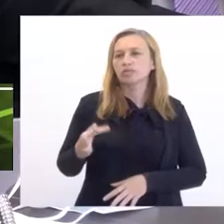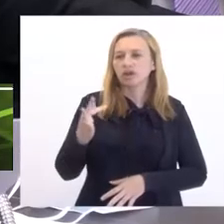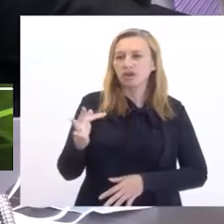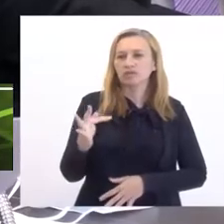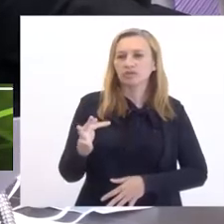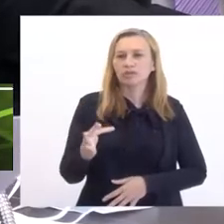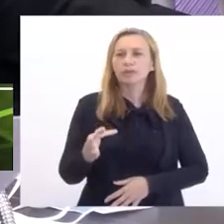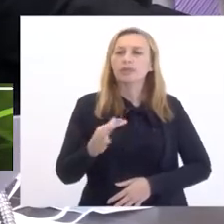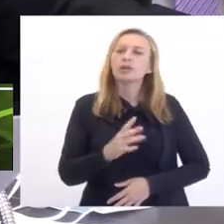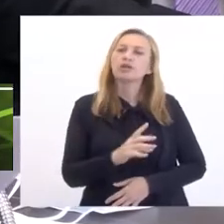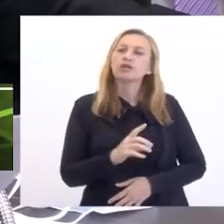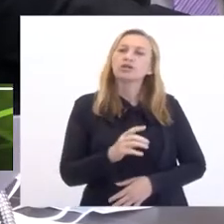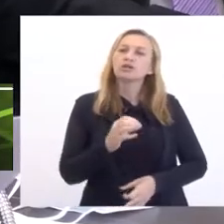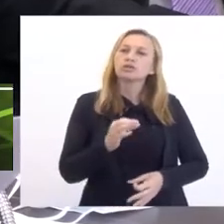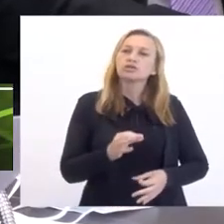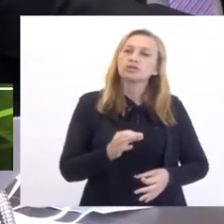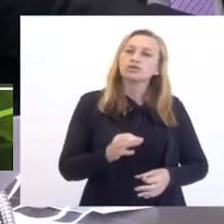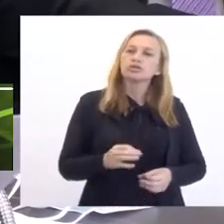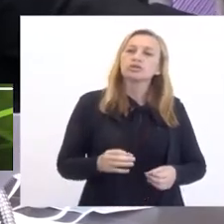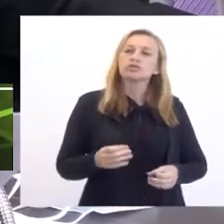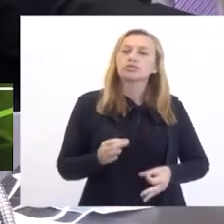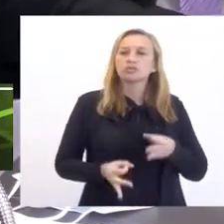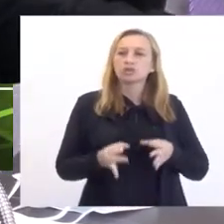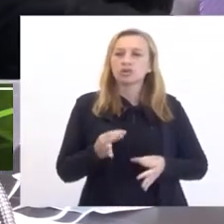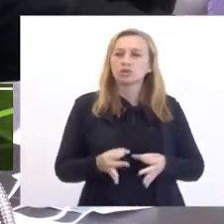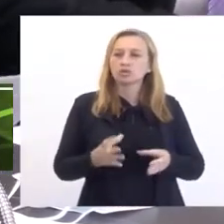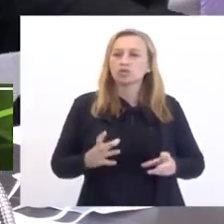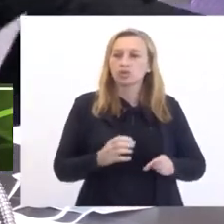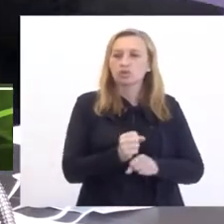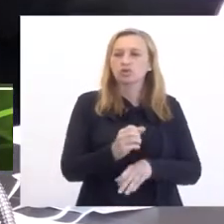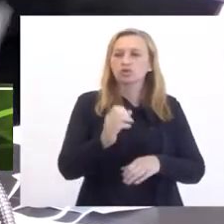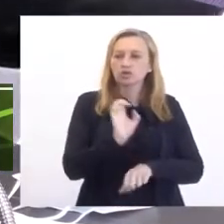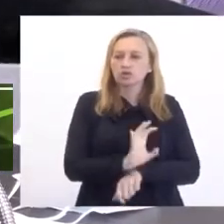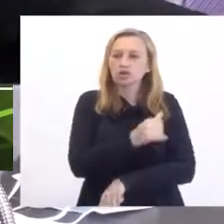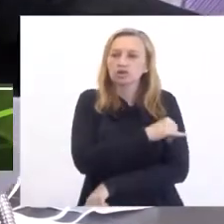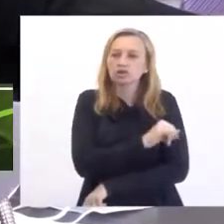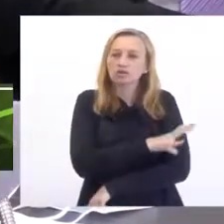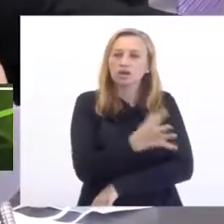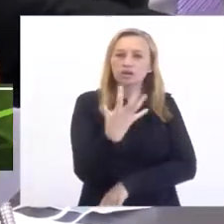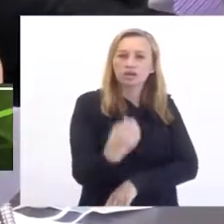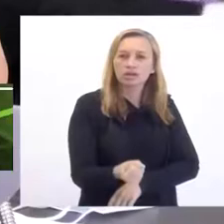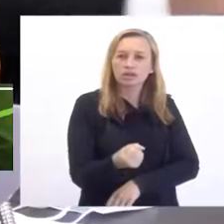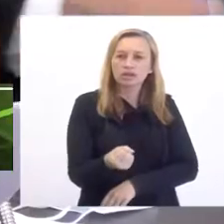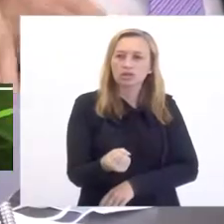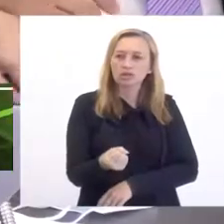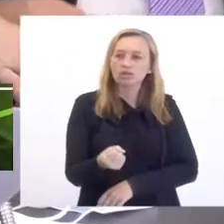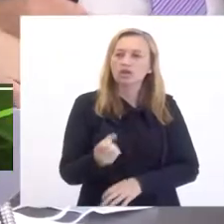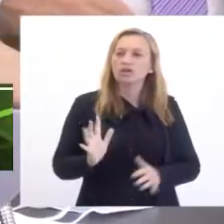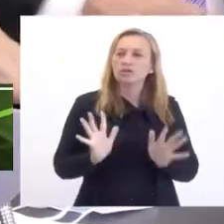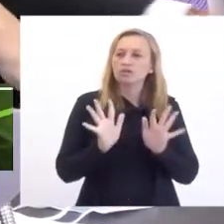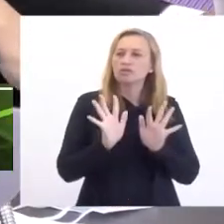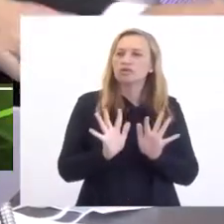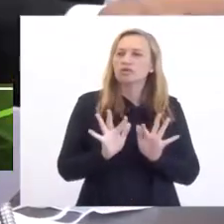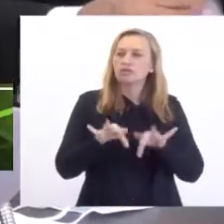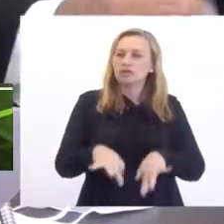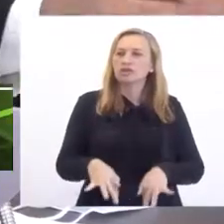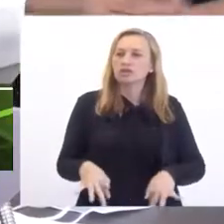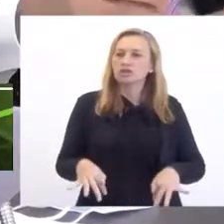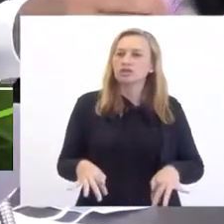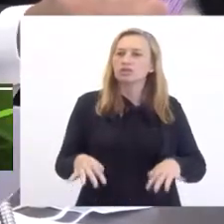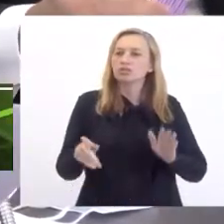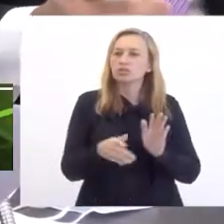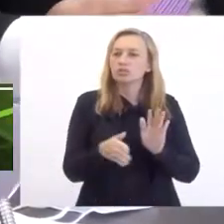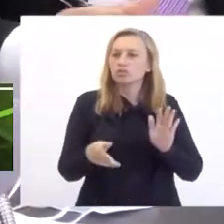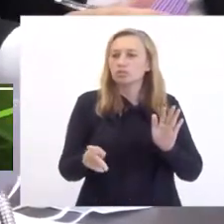do Colegiado do Tribunal de Contas do Estado do Rio de Janeiro, apresento o parecer favorável, concluindo por projeto de decreto